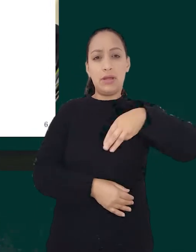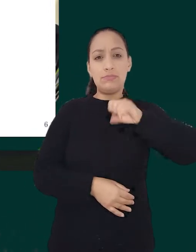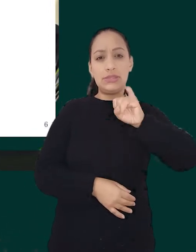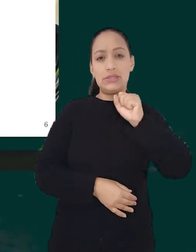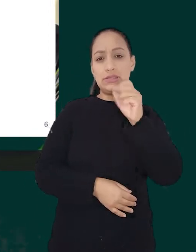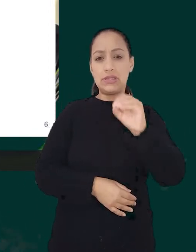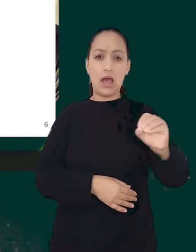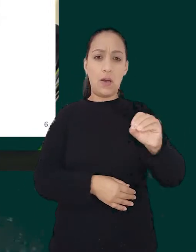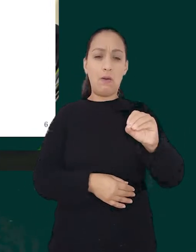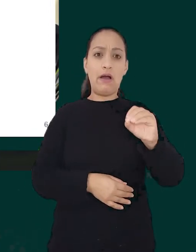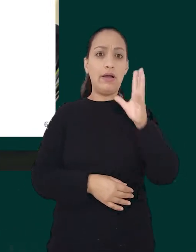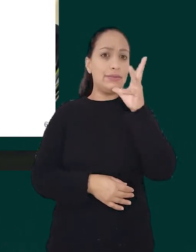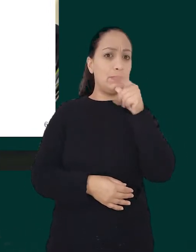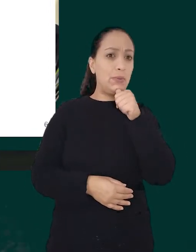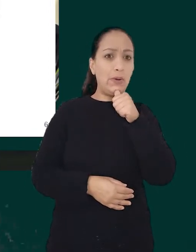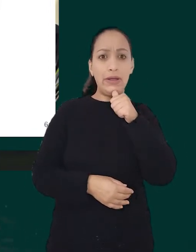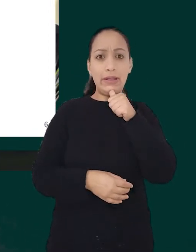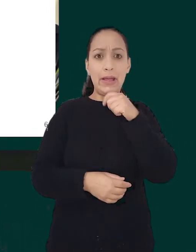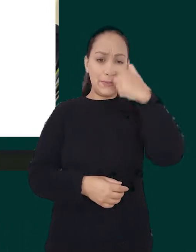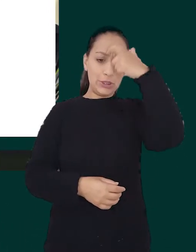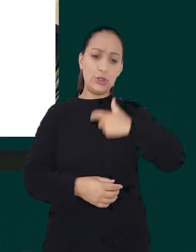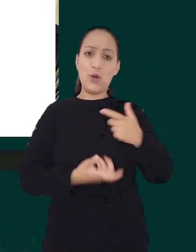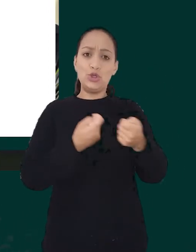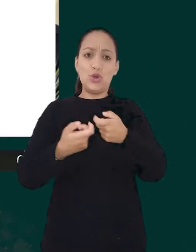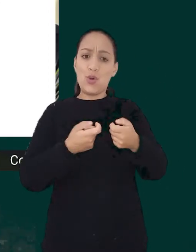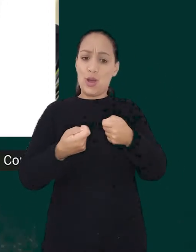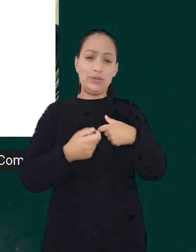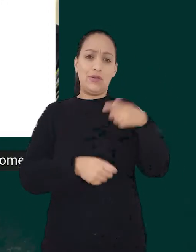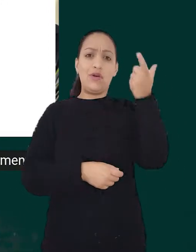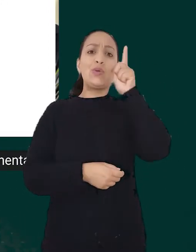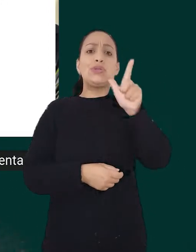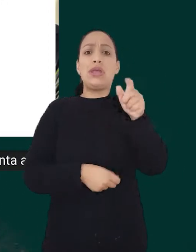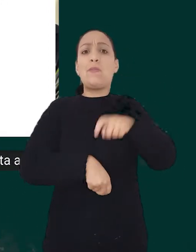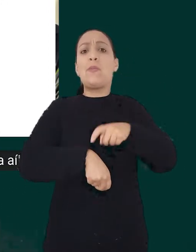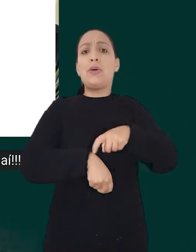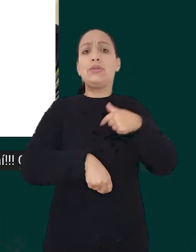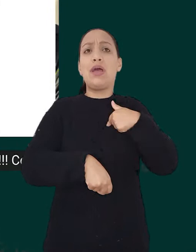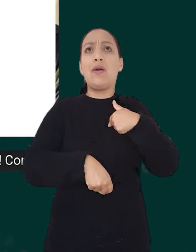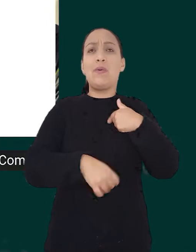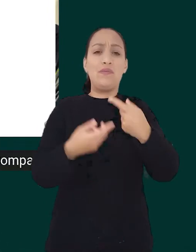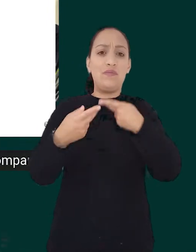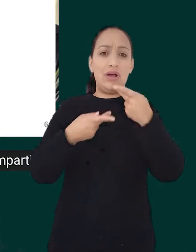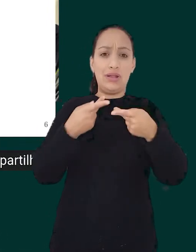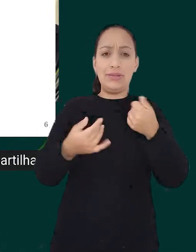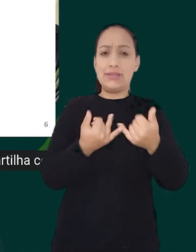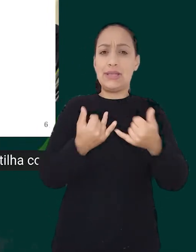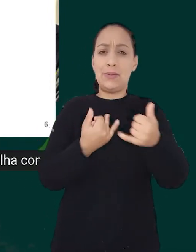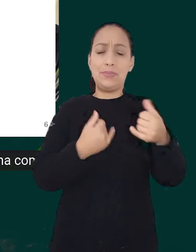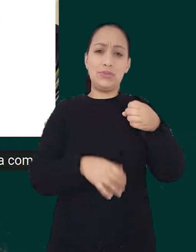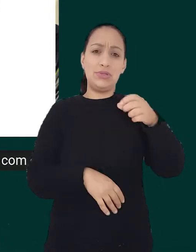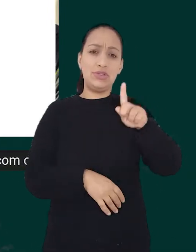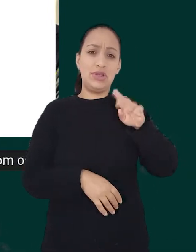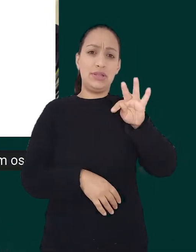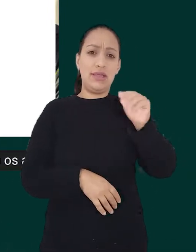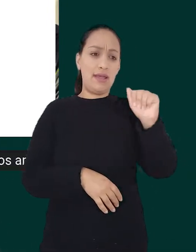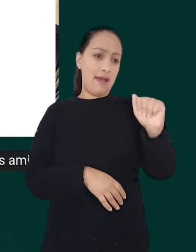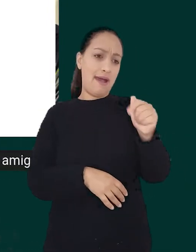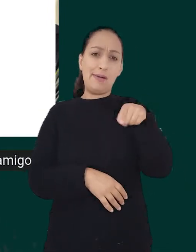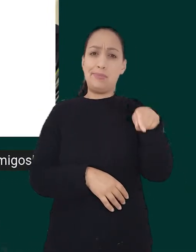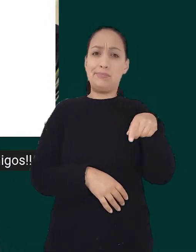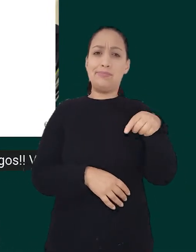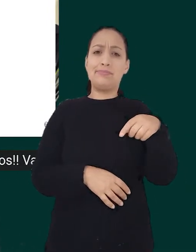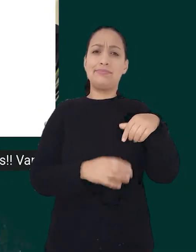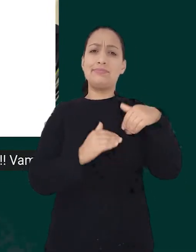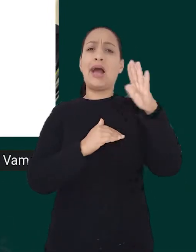jogador não vai conseguir, no momento ali onde eu estou falando em jogos de GTA ou Skyrim, uma missão vai levar mais de 1